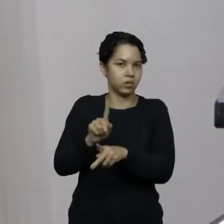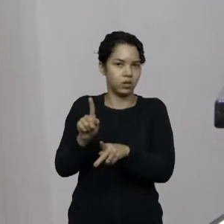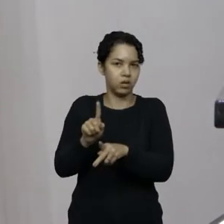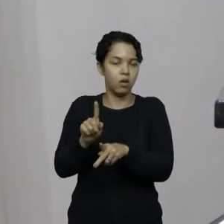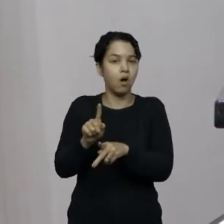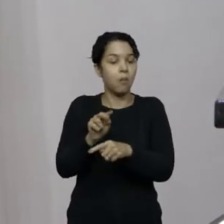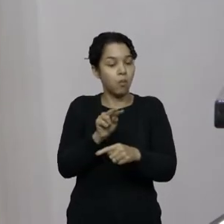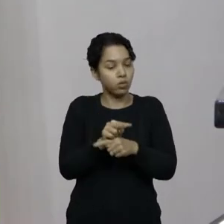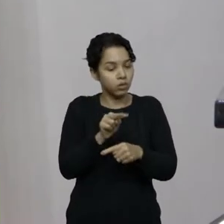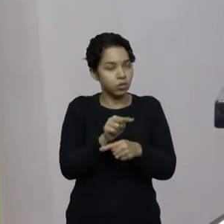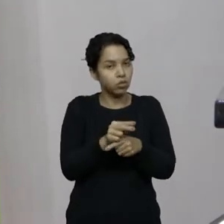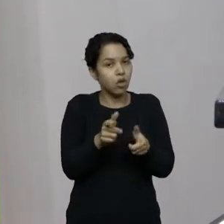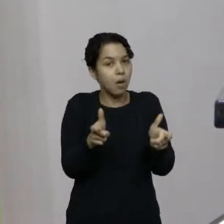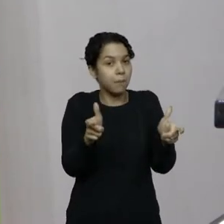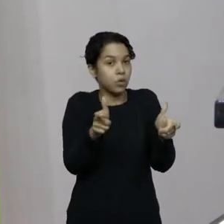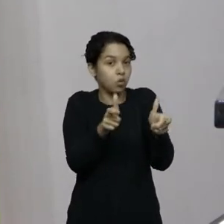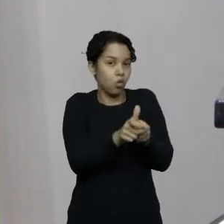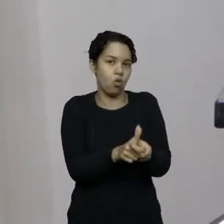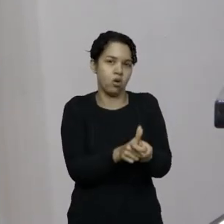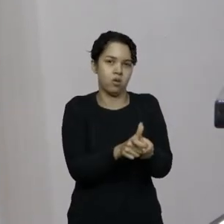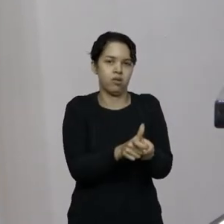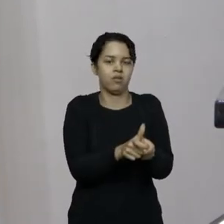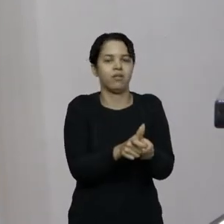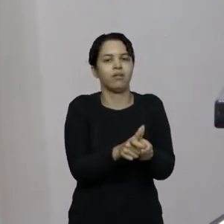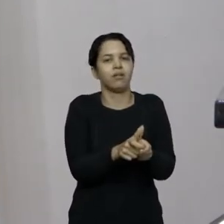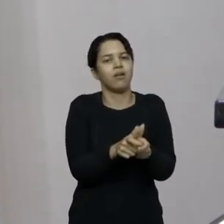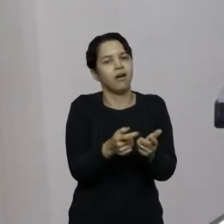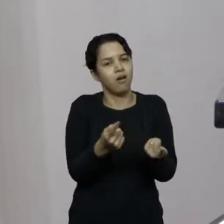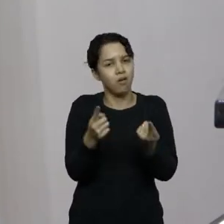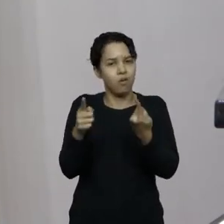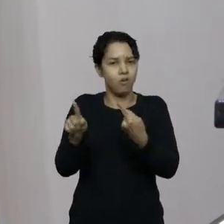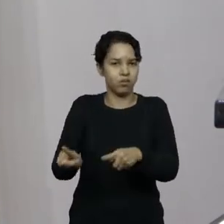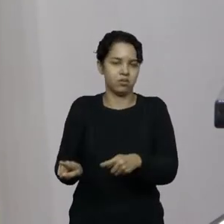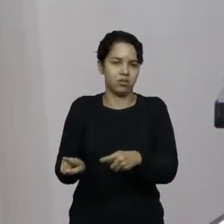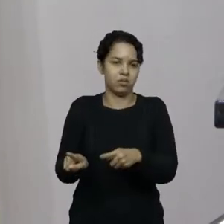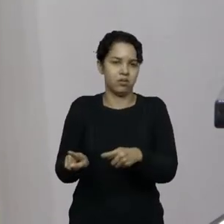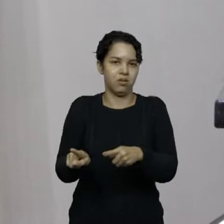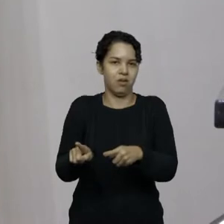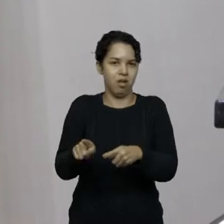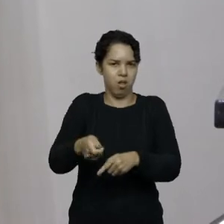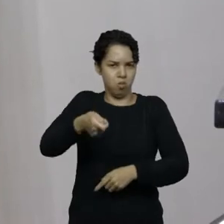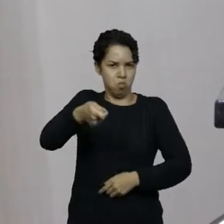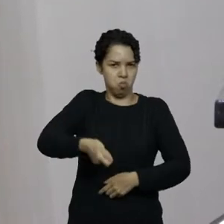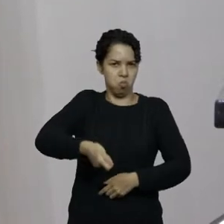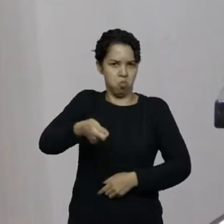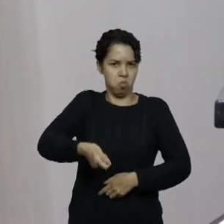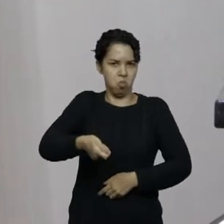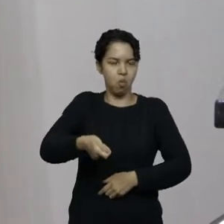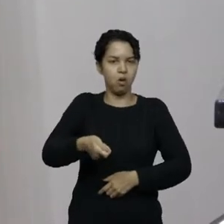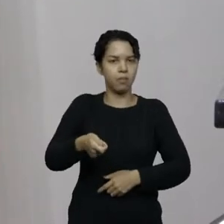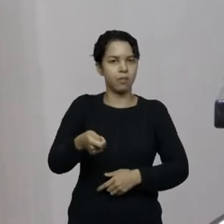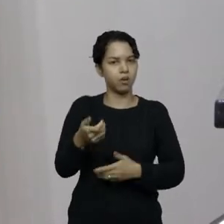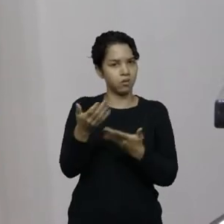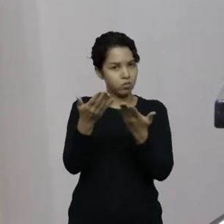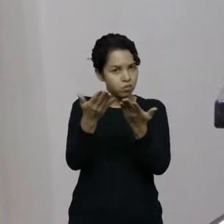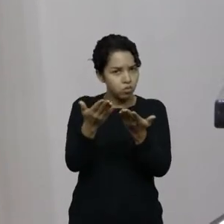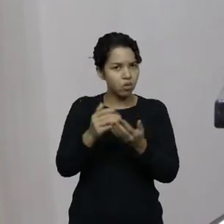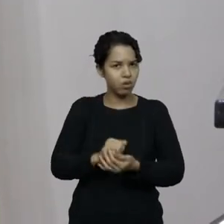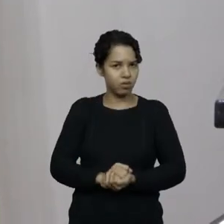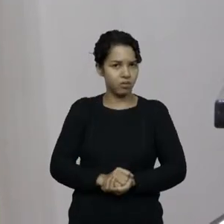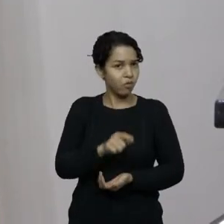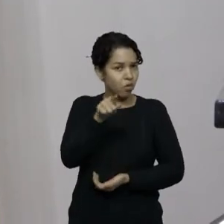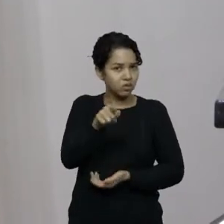que se opõe é para nenhum ser tiranizado pelo senhor pela maioria o senhor geralmente está com a